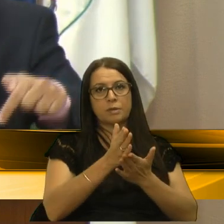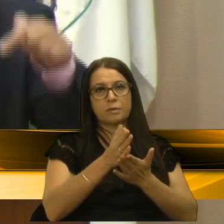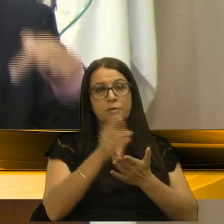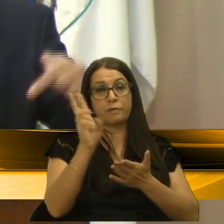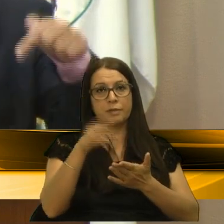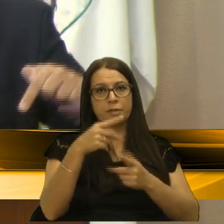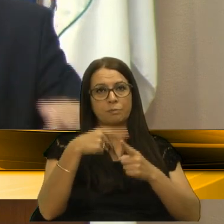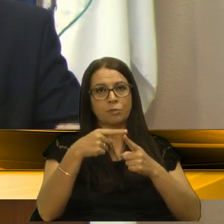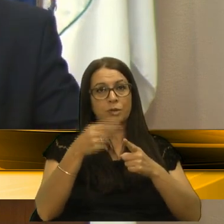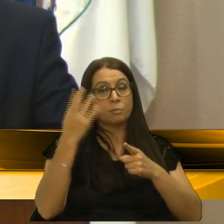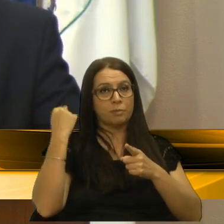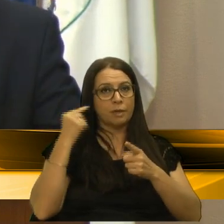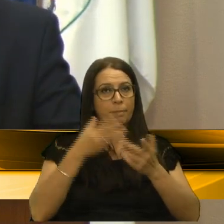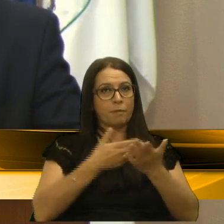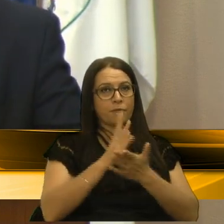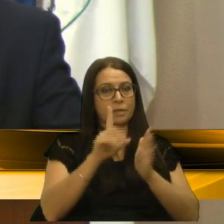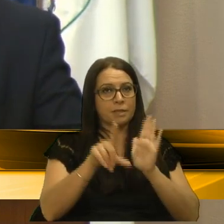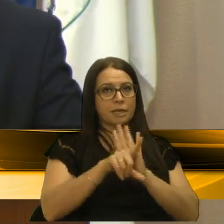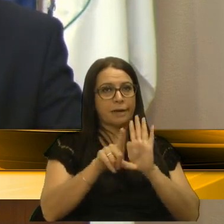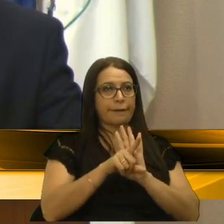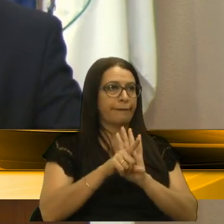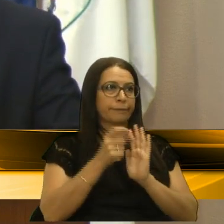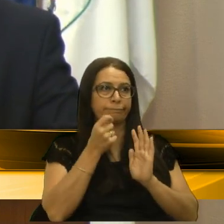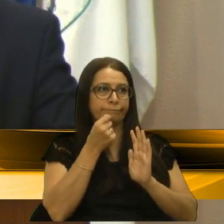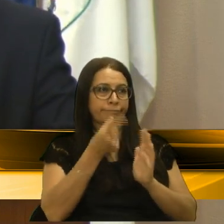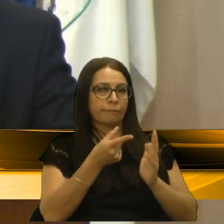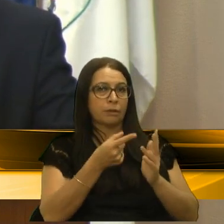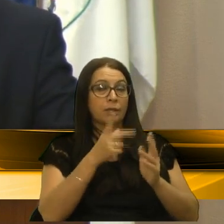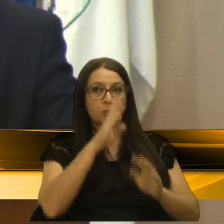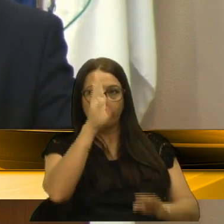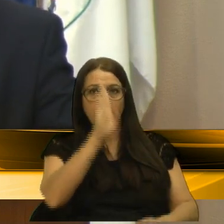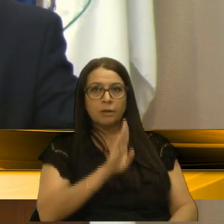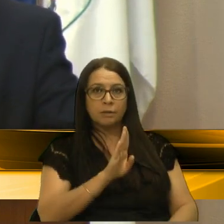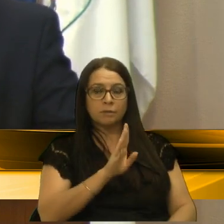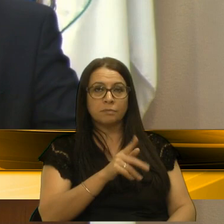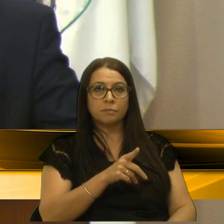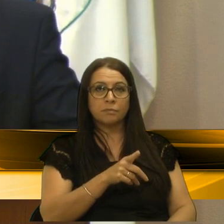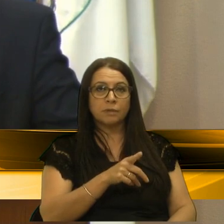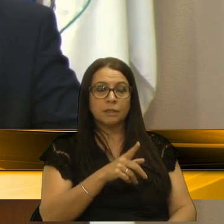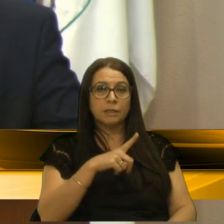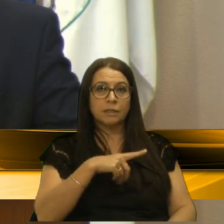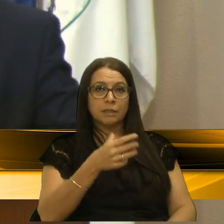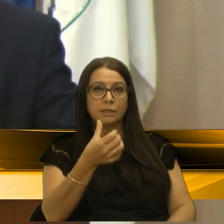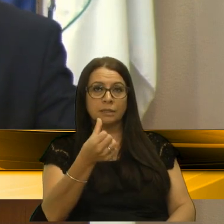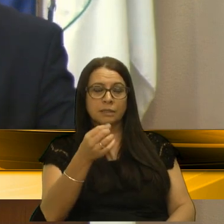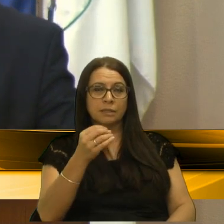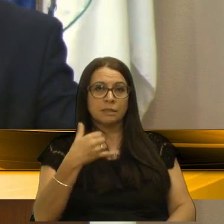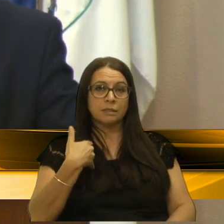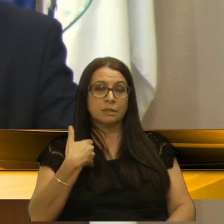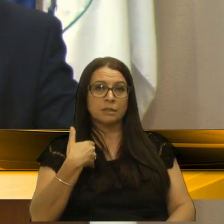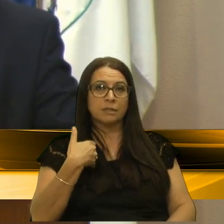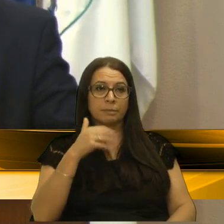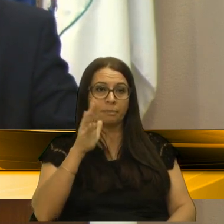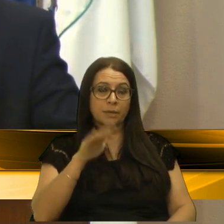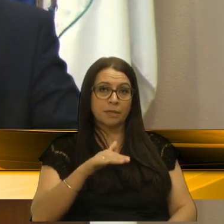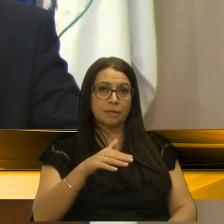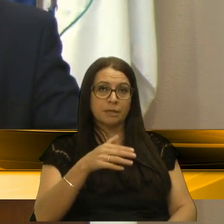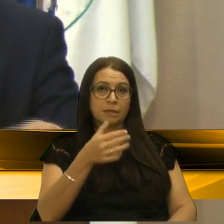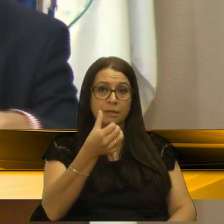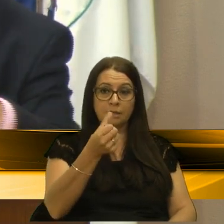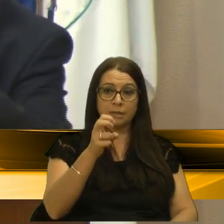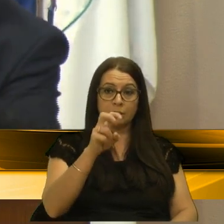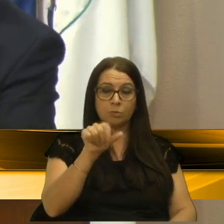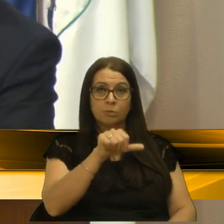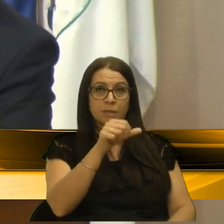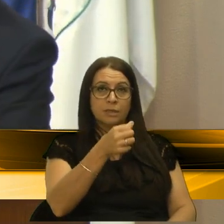casa, no passado, se aprovou uma lei demagógica, dando gratuidade para quem tem 60 anos, né, baixando de 65 para 60. Aí